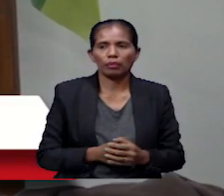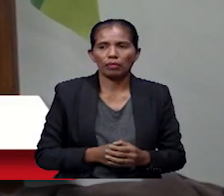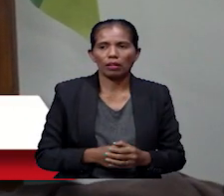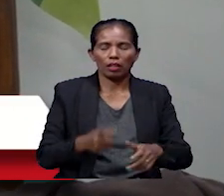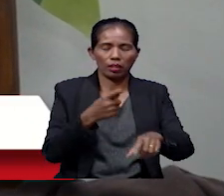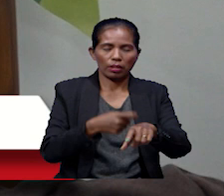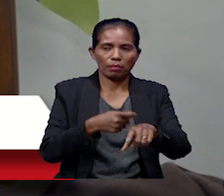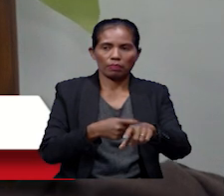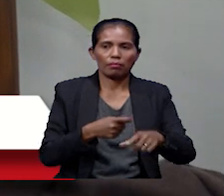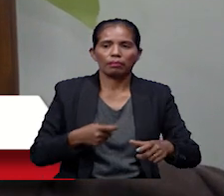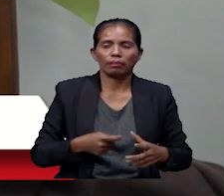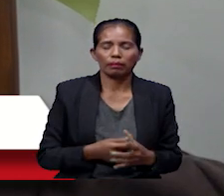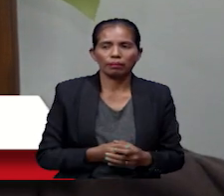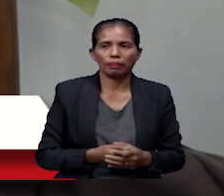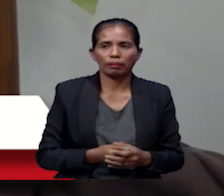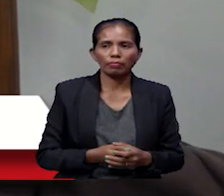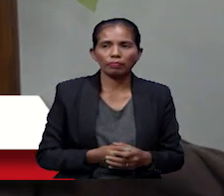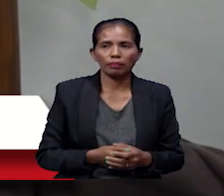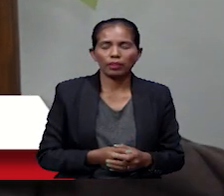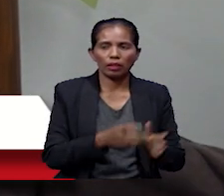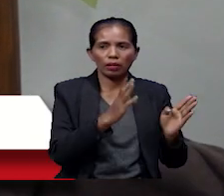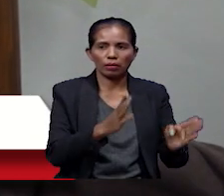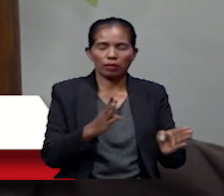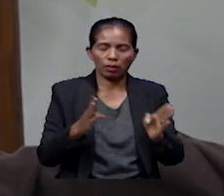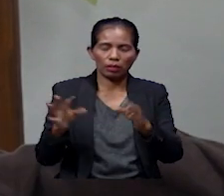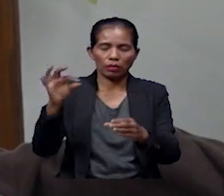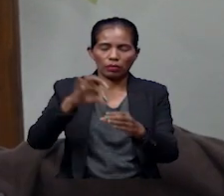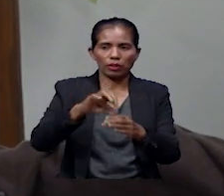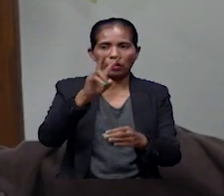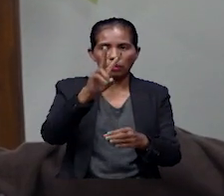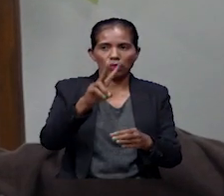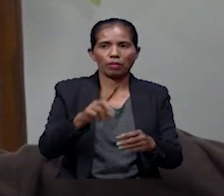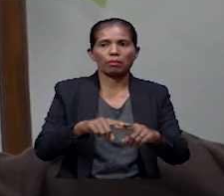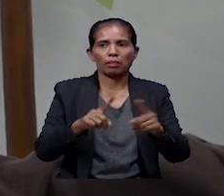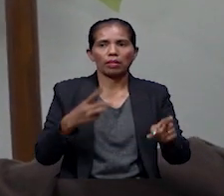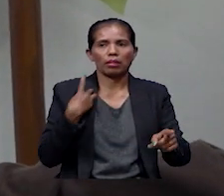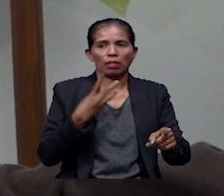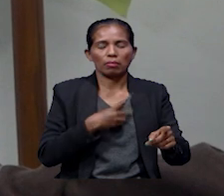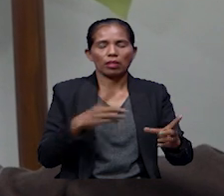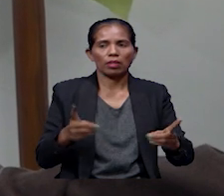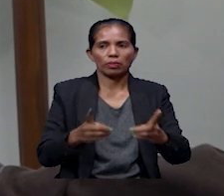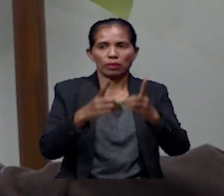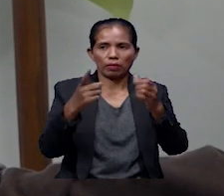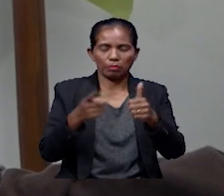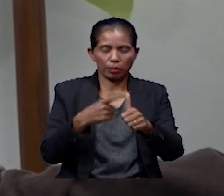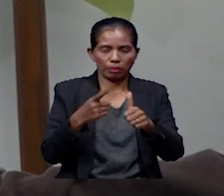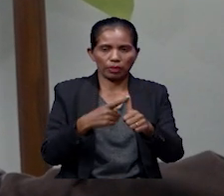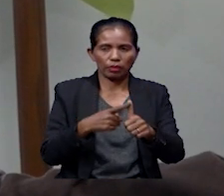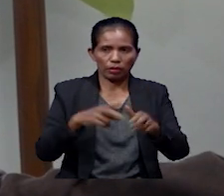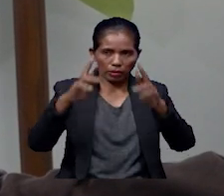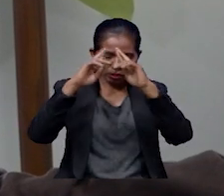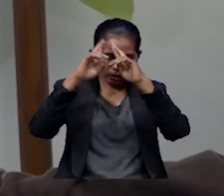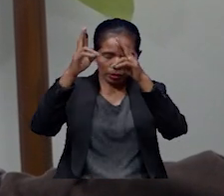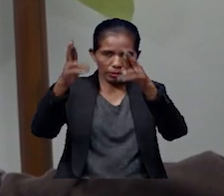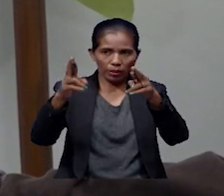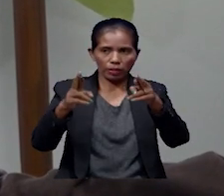situasaun ida atu prepara ba segunda ronde ne, mai be ame ha soru ne primeiro atu respeita ame